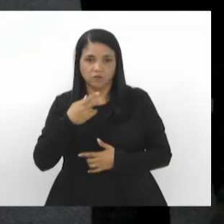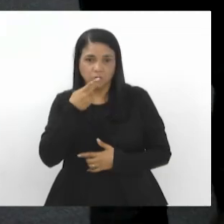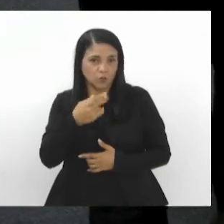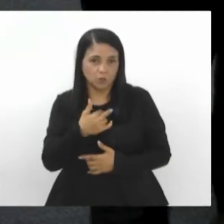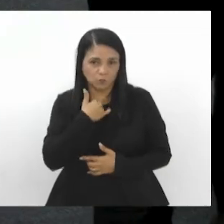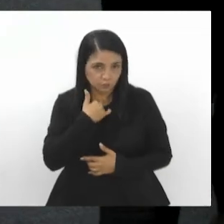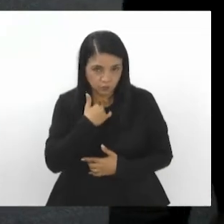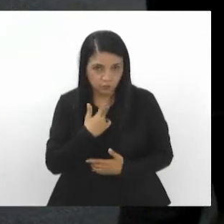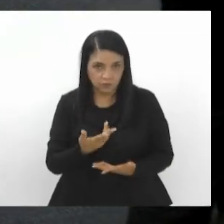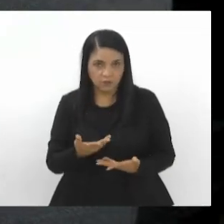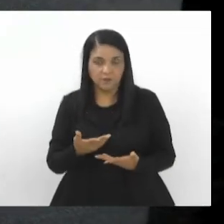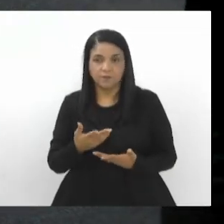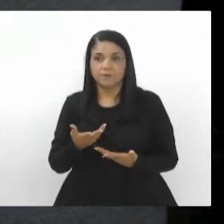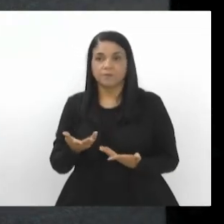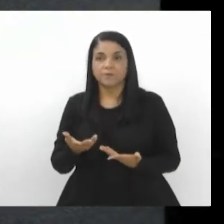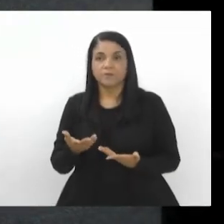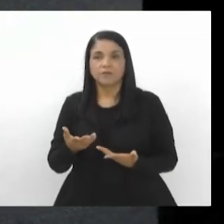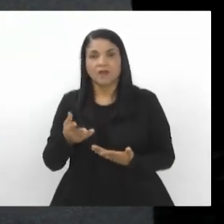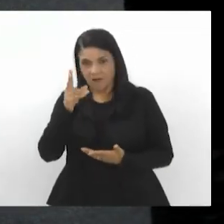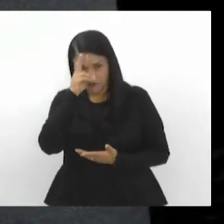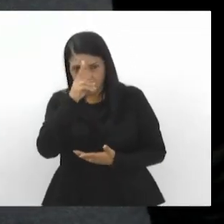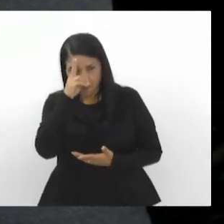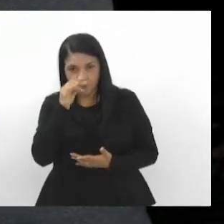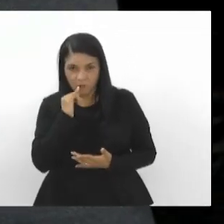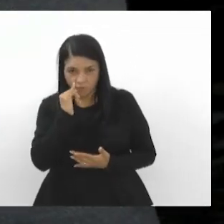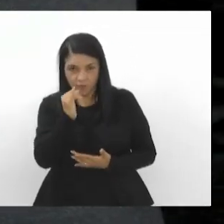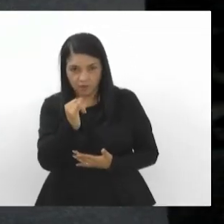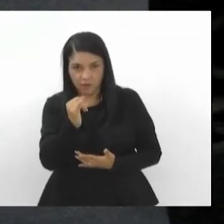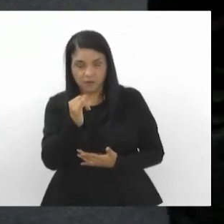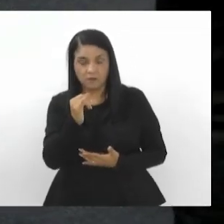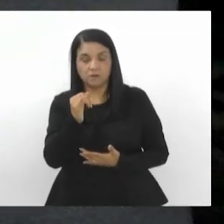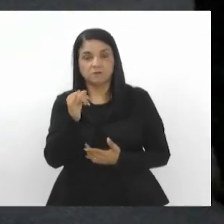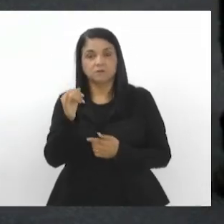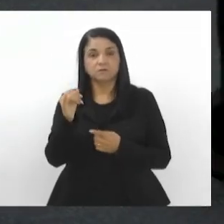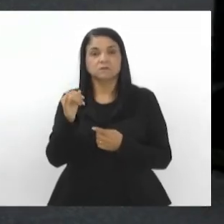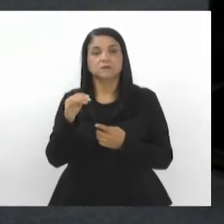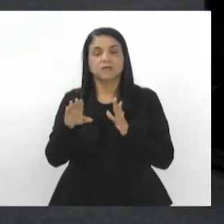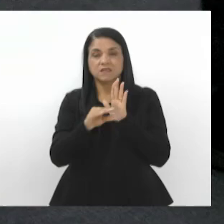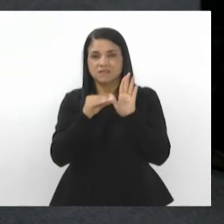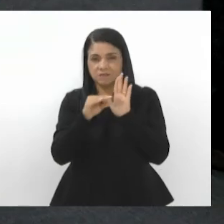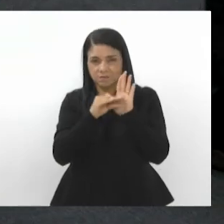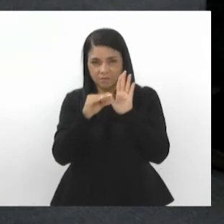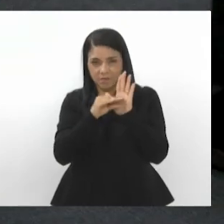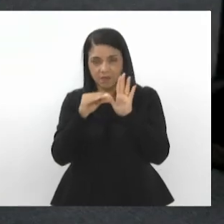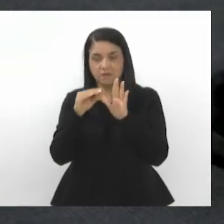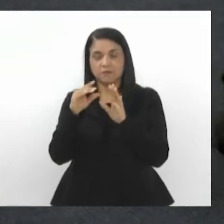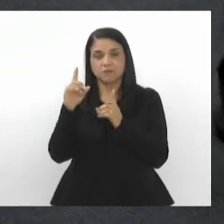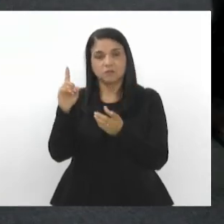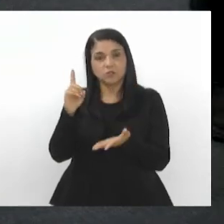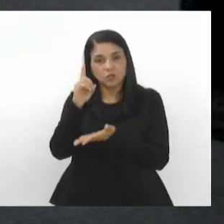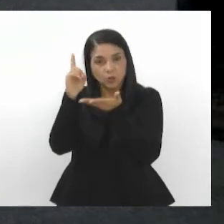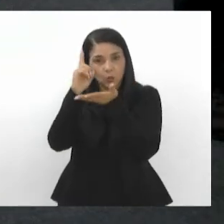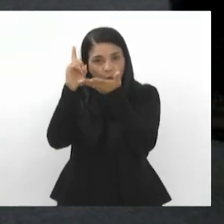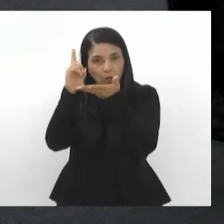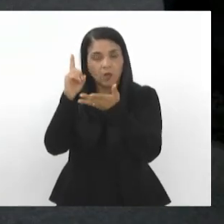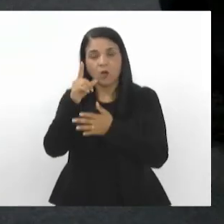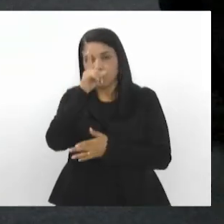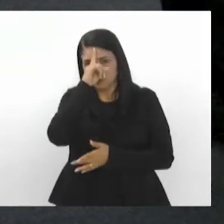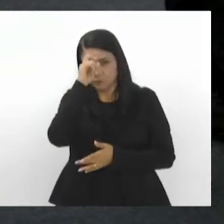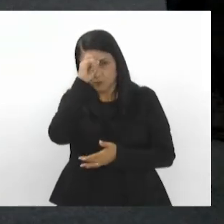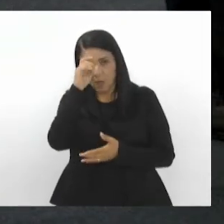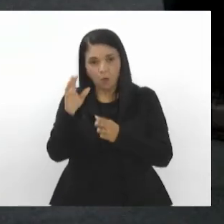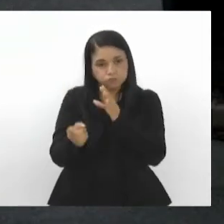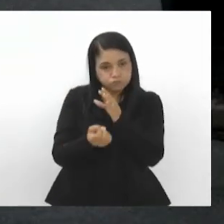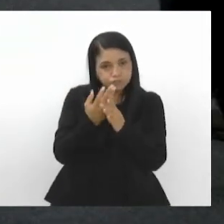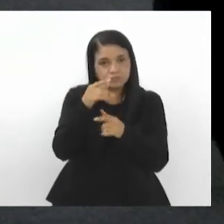É rapidinho. Vossa Excelência lembra que eu falei da emenda das doulas, que estava tudo certo, que o hospital queria implantar,